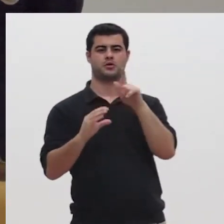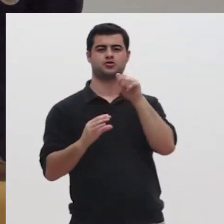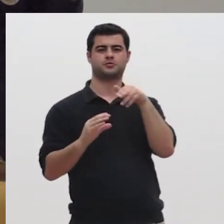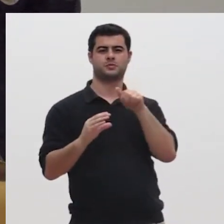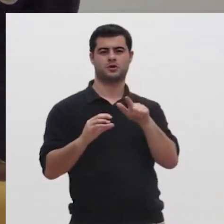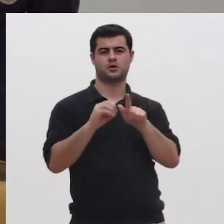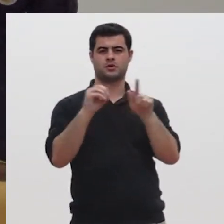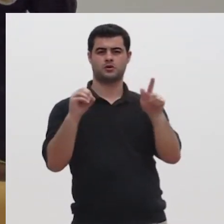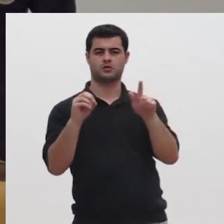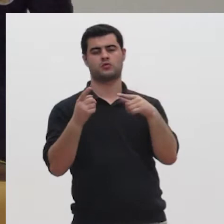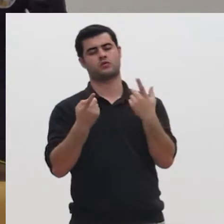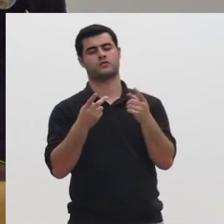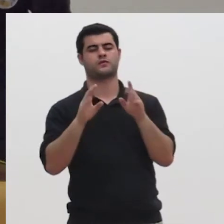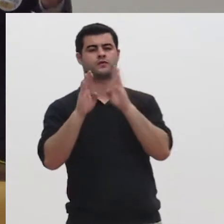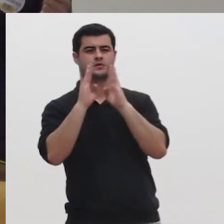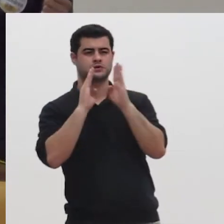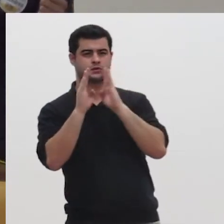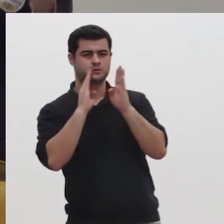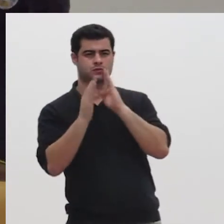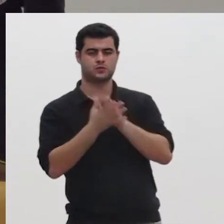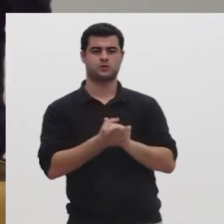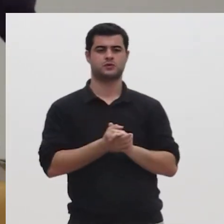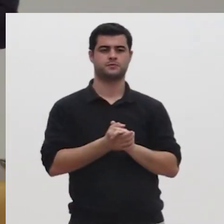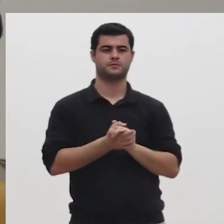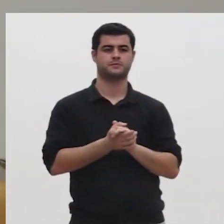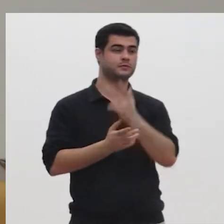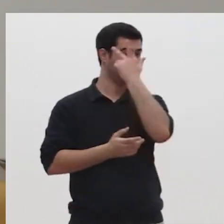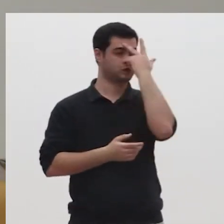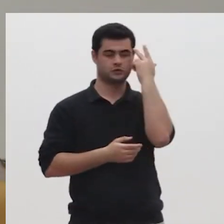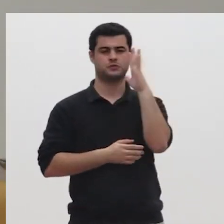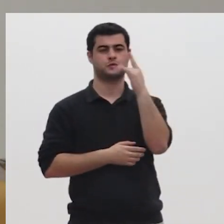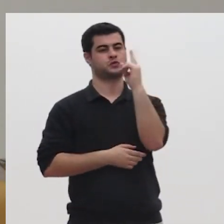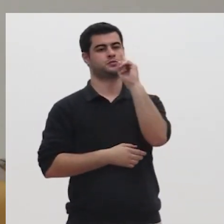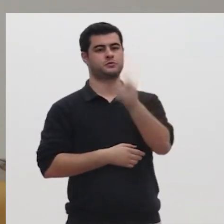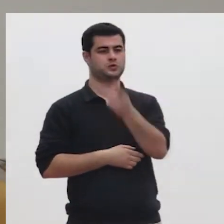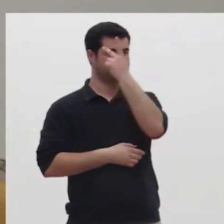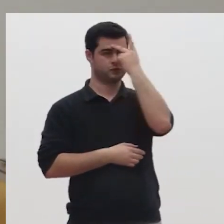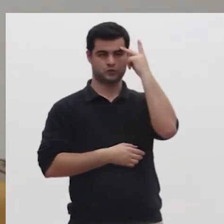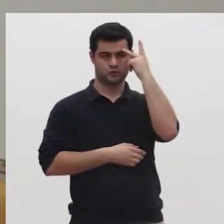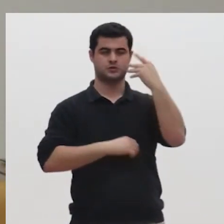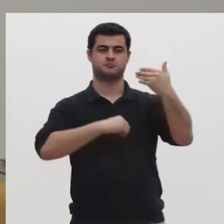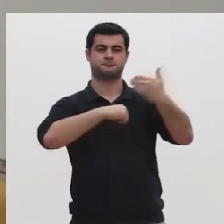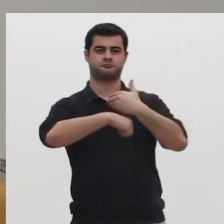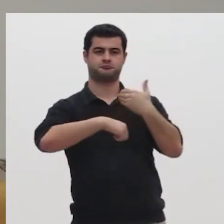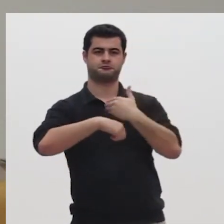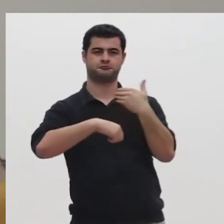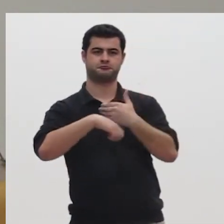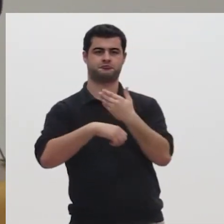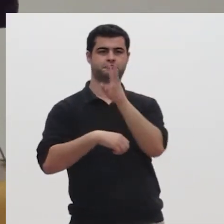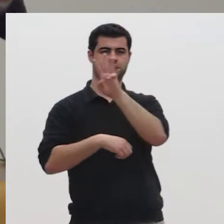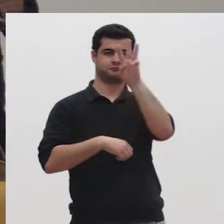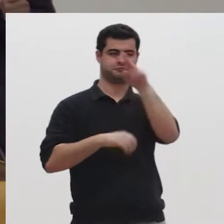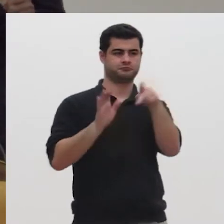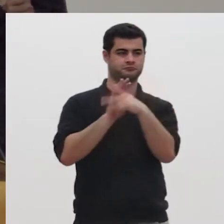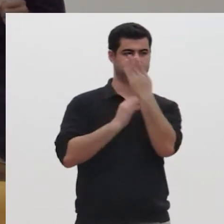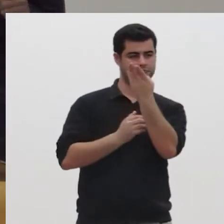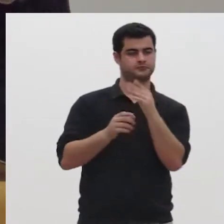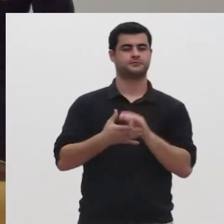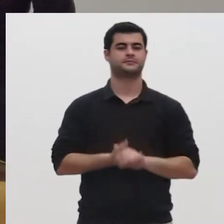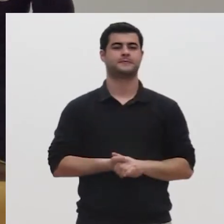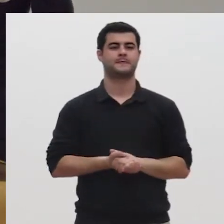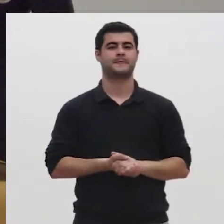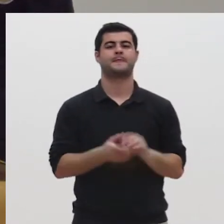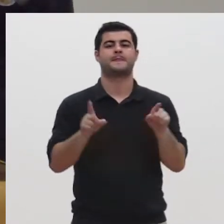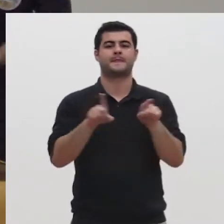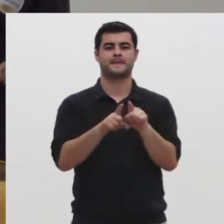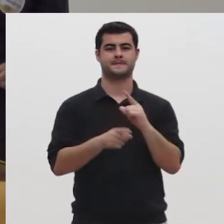Semana passada nós ultrapassamos 1.000 pessoas participando na nossa ferramenta. Também tem uma segunda inovação, que